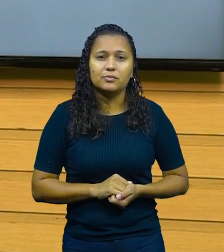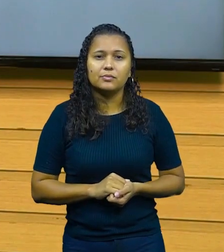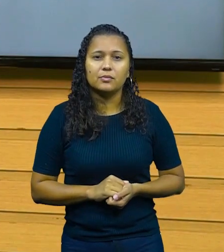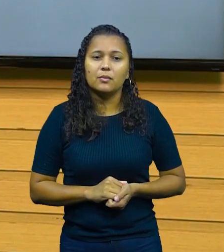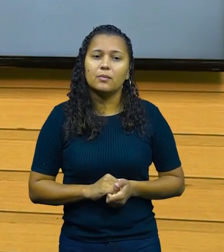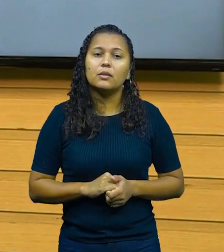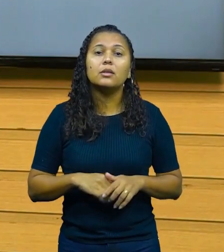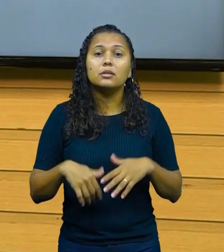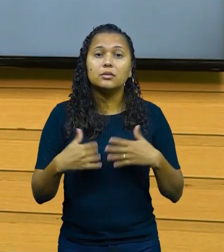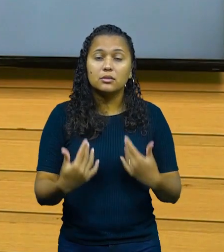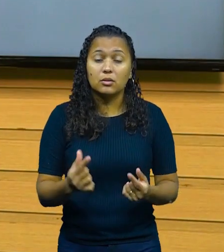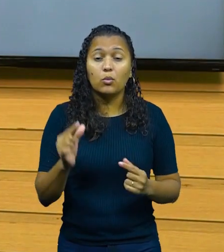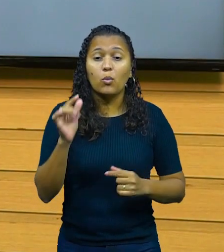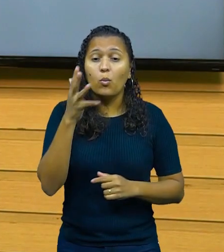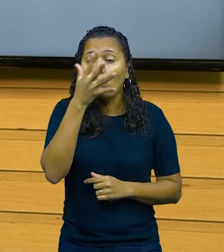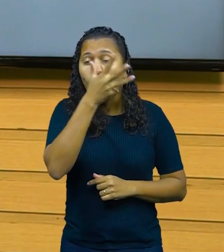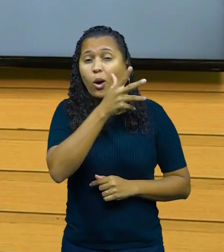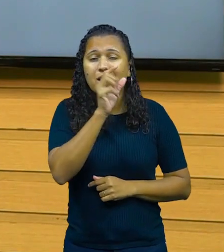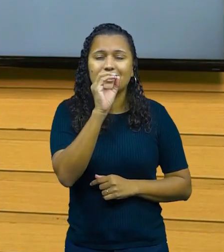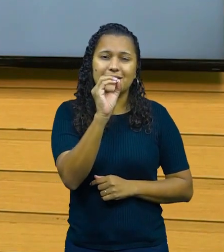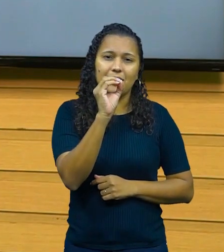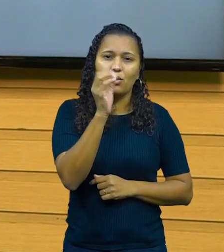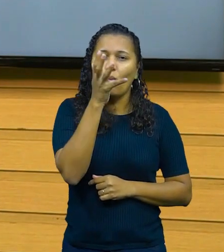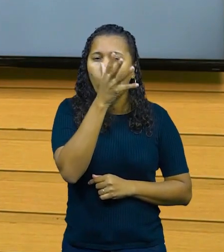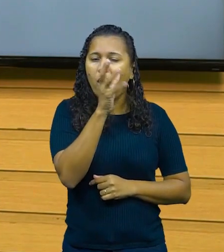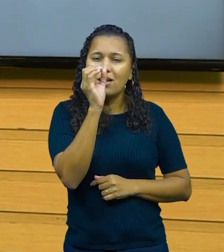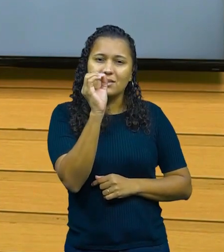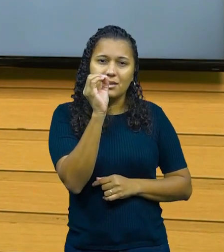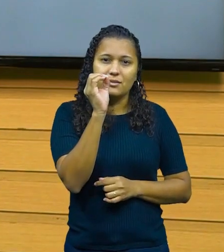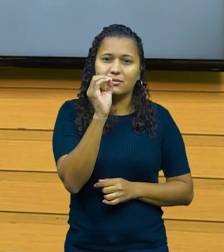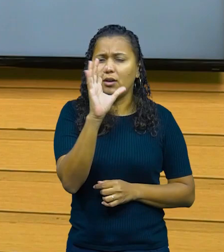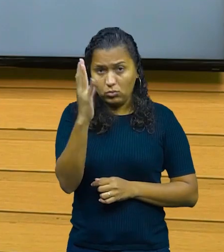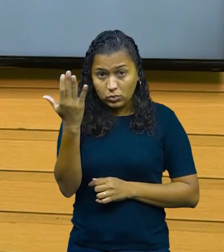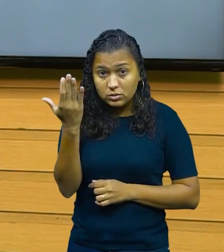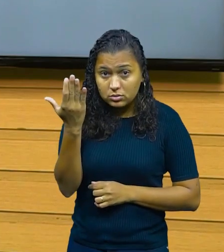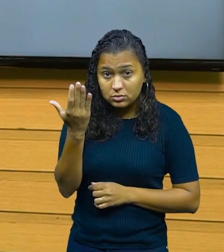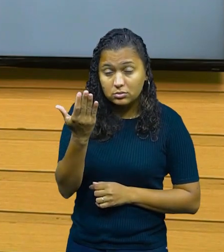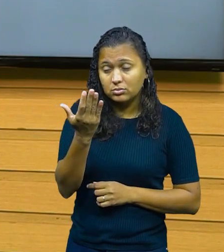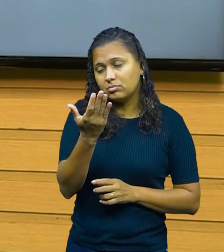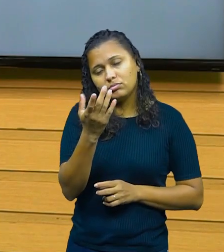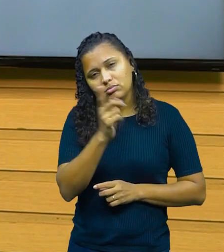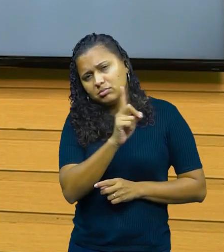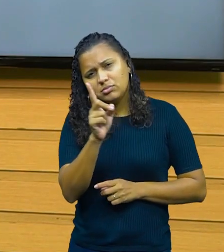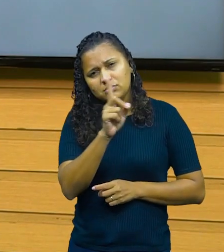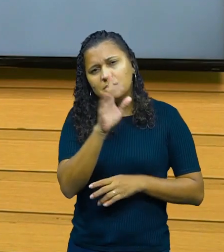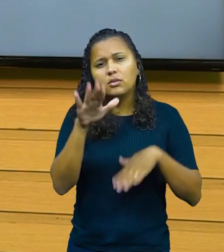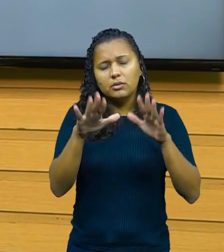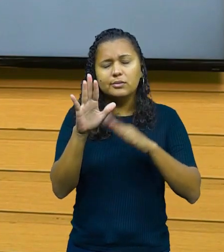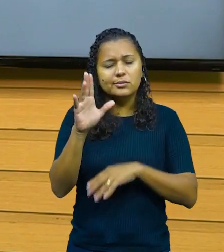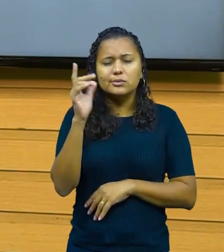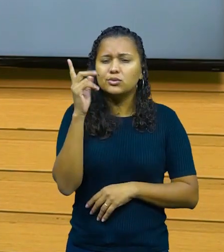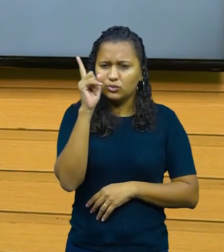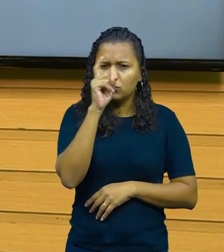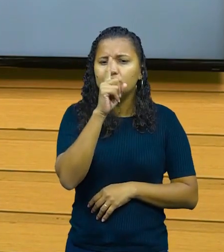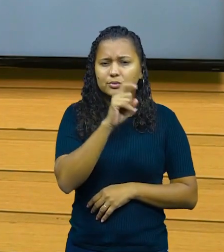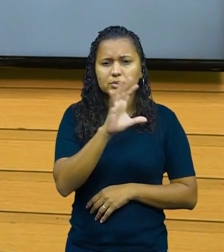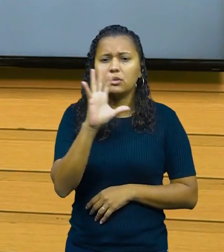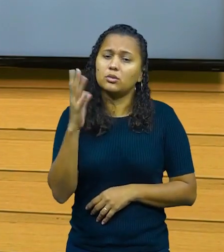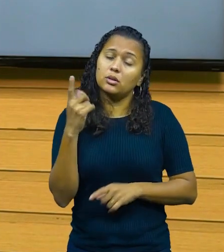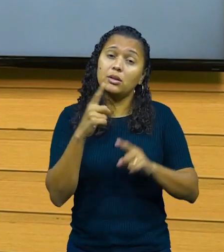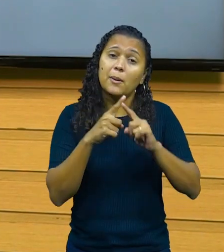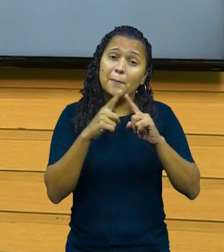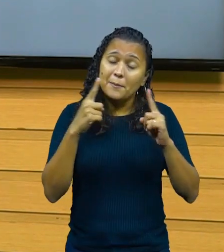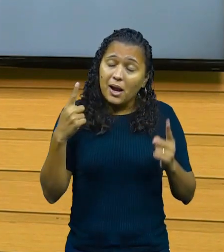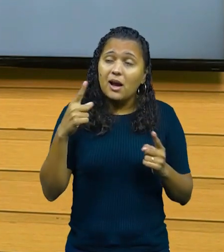ser praticamente reduzidos a zero. Professor, isso vai ocorrer? Não. Isso daí dificilmente vai ocorrer. Mas a gente